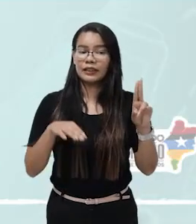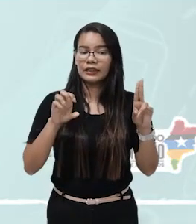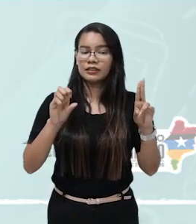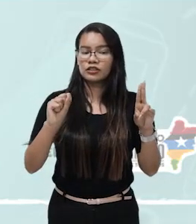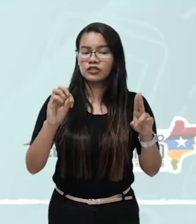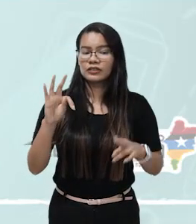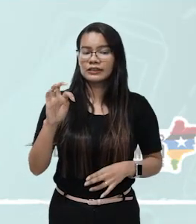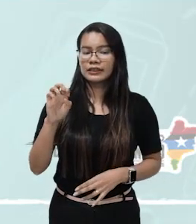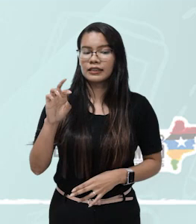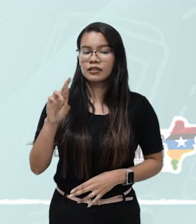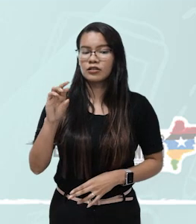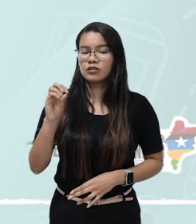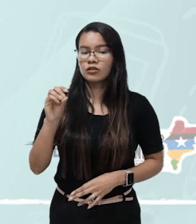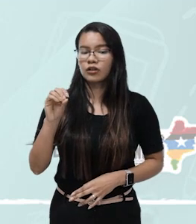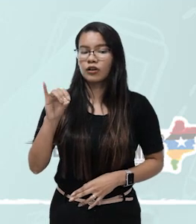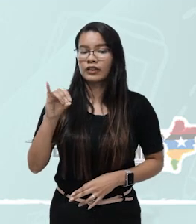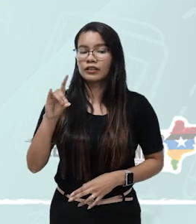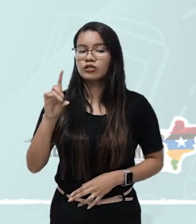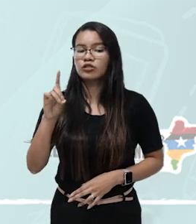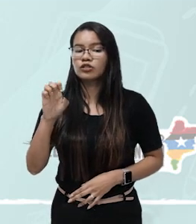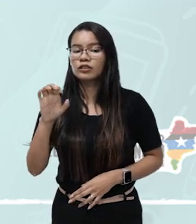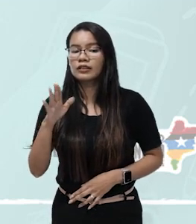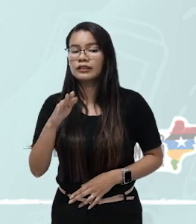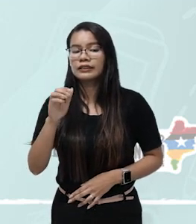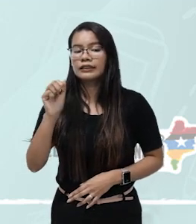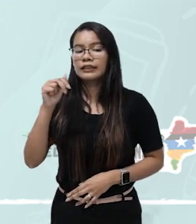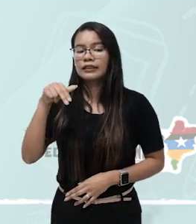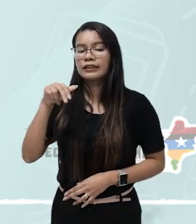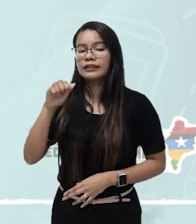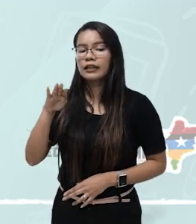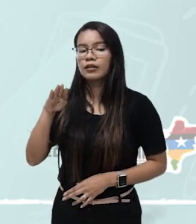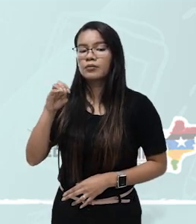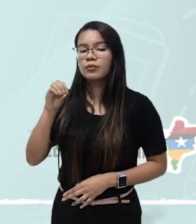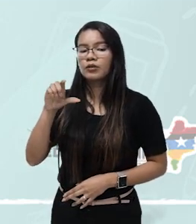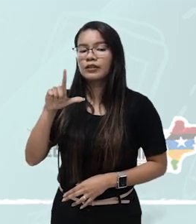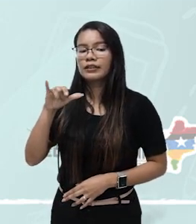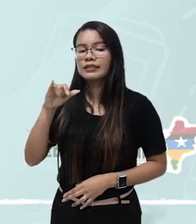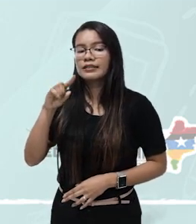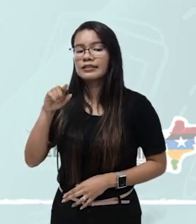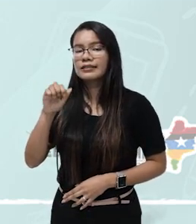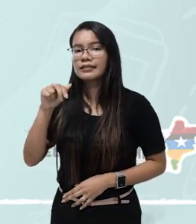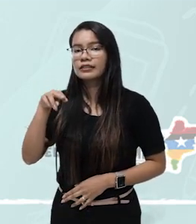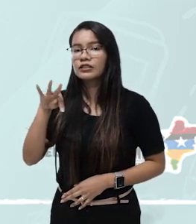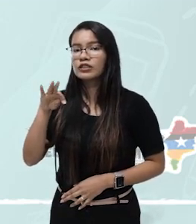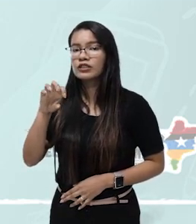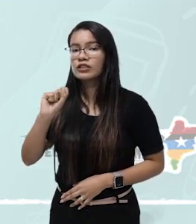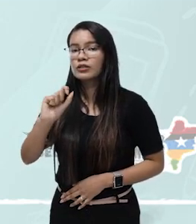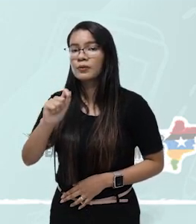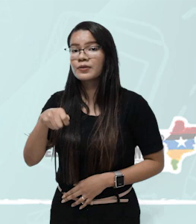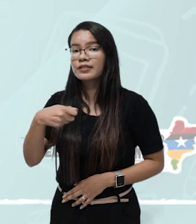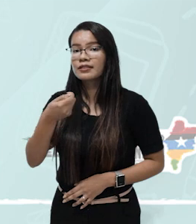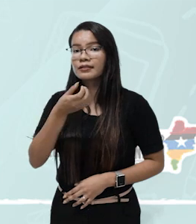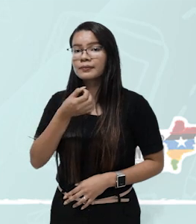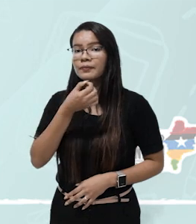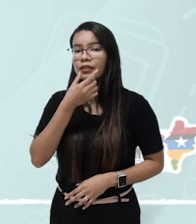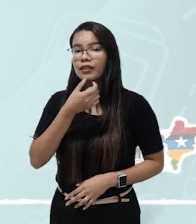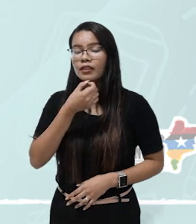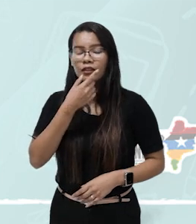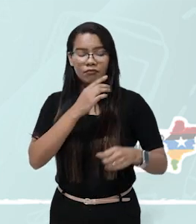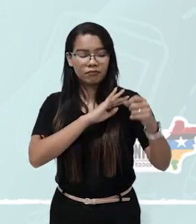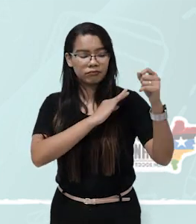as drogas, conceito, né? A prescrição, como são utilizadas, a ação dos